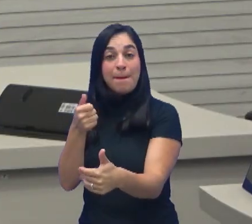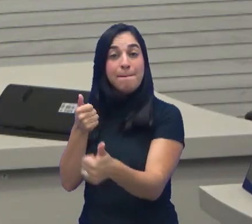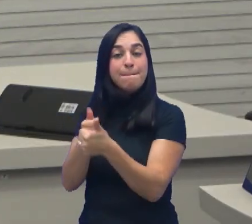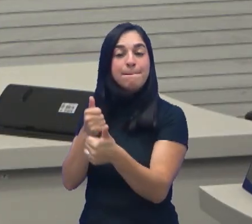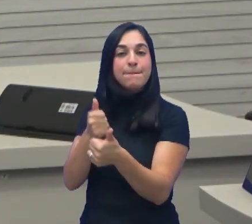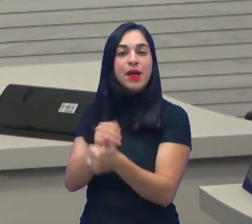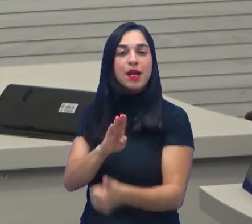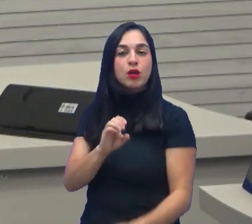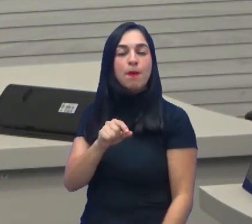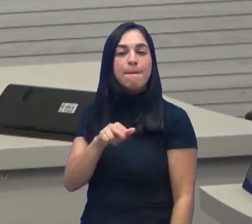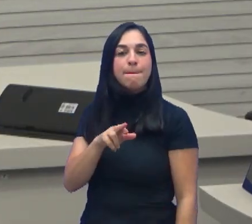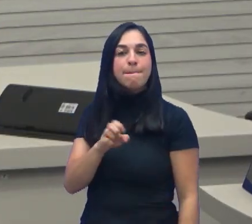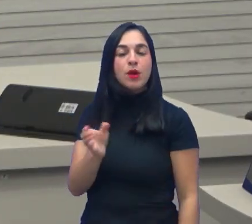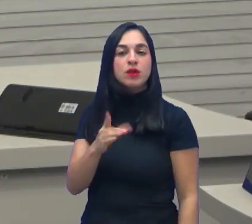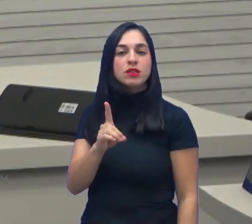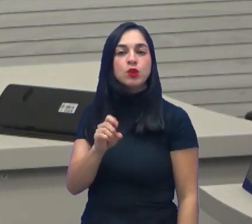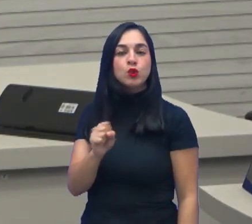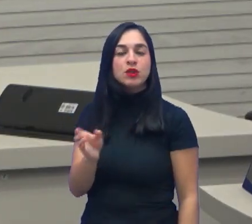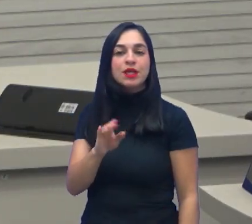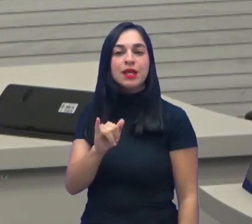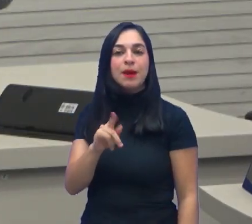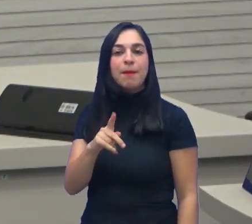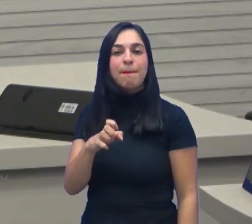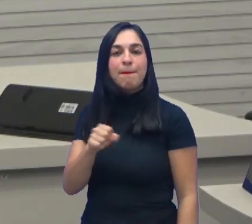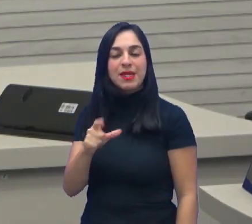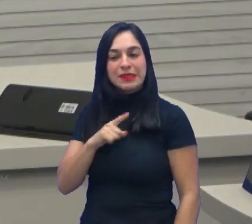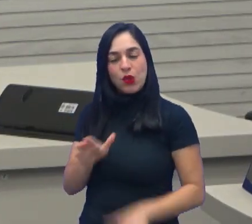Pes. Aquele condomínio que tem ali.